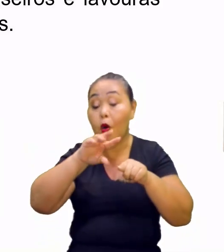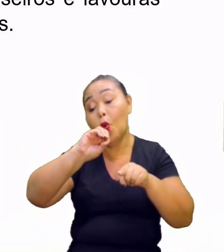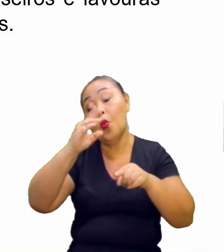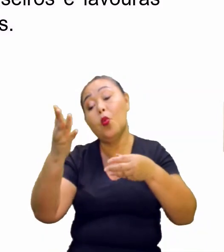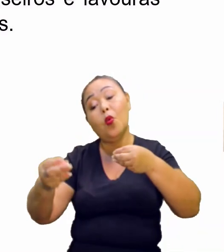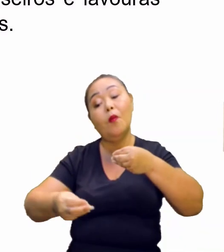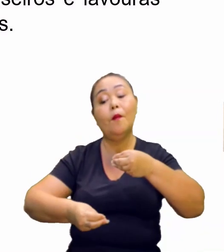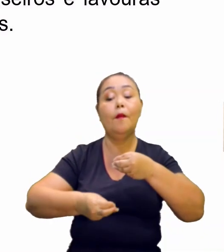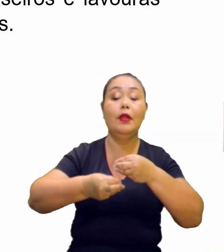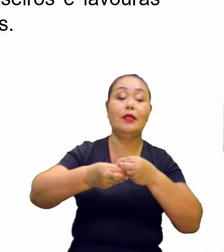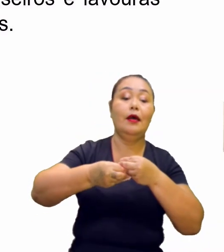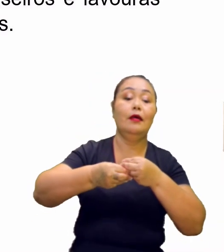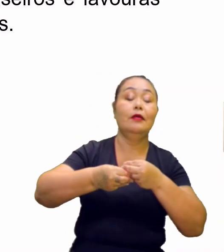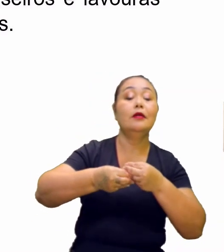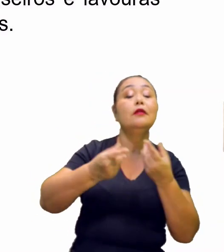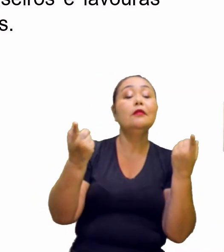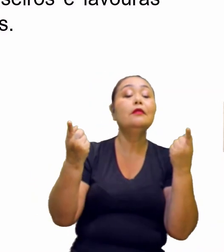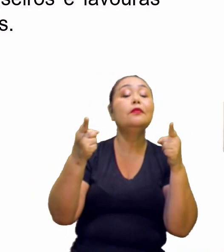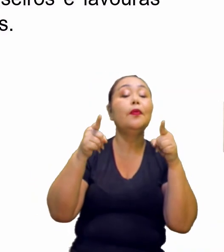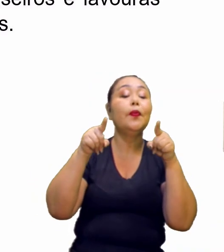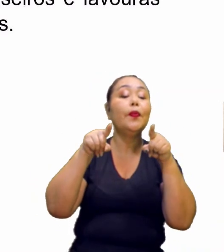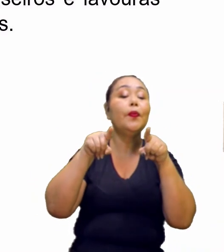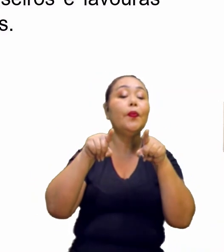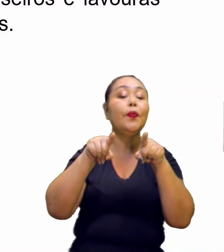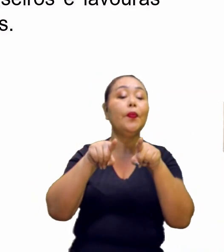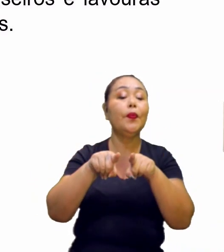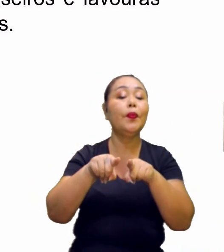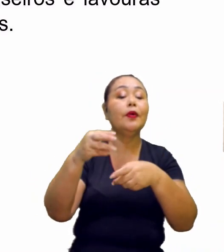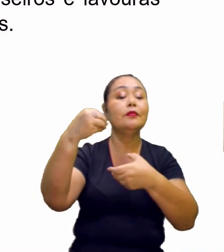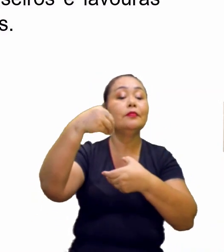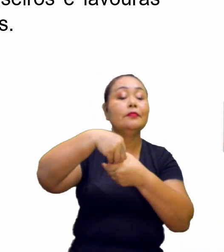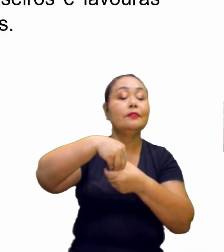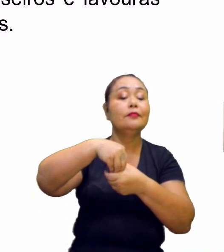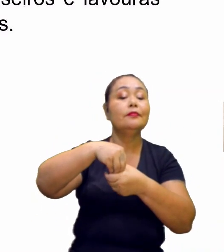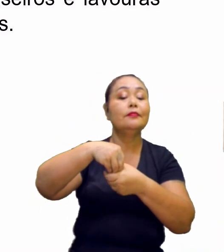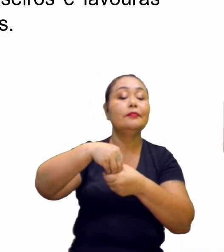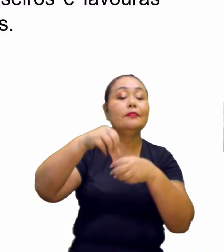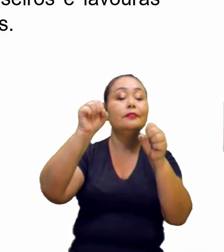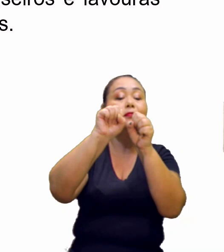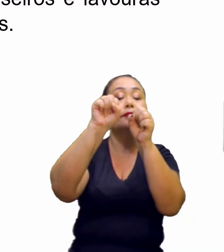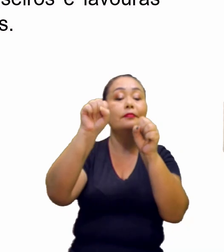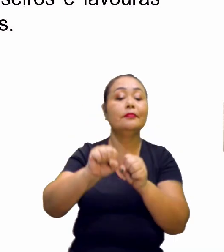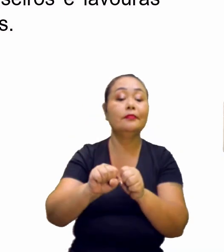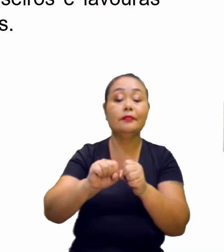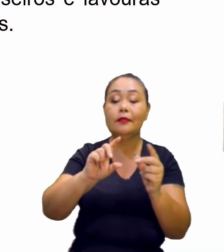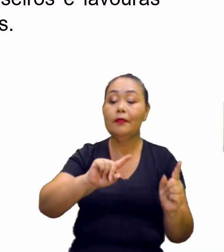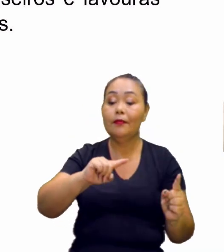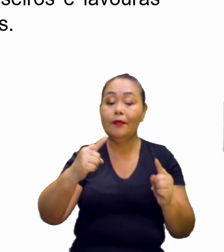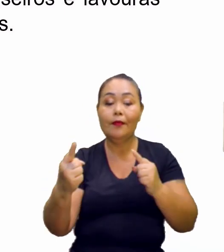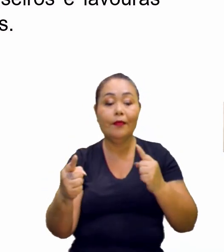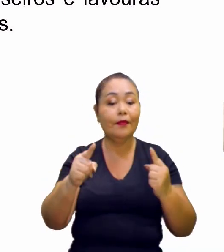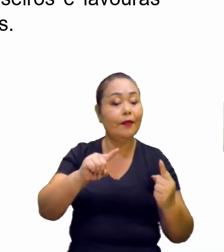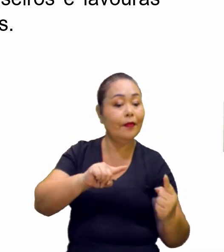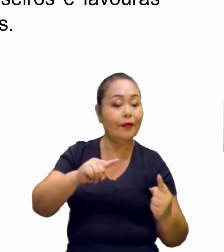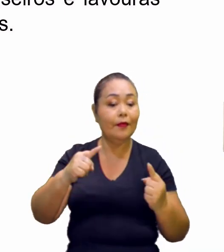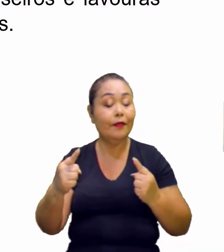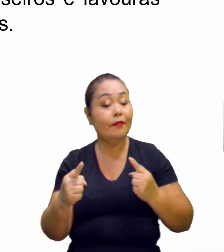sentido sequencial, a essa categoria estão incluídos os sistemas da agricultura migratória,